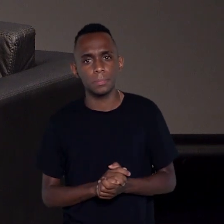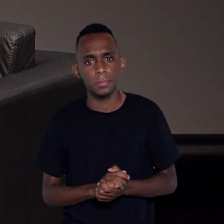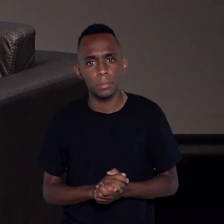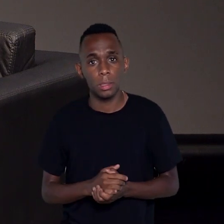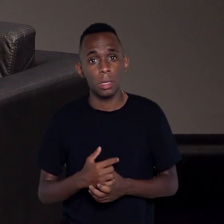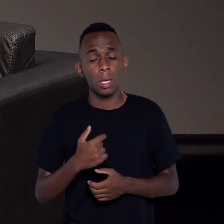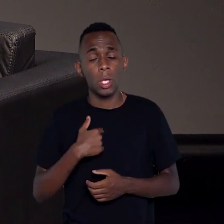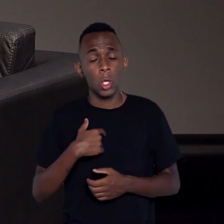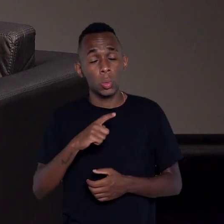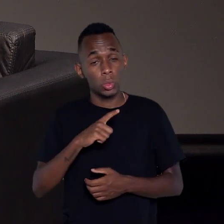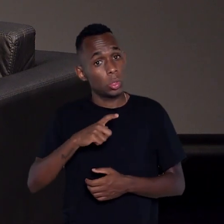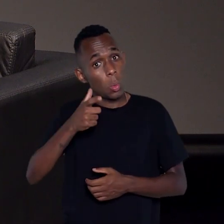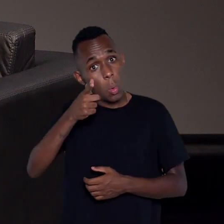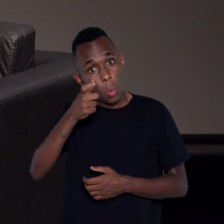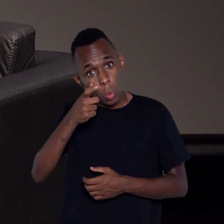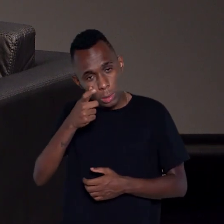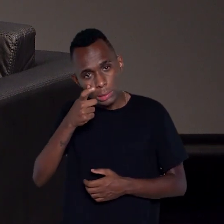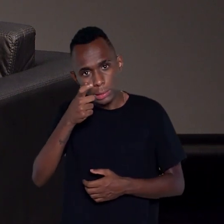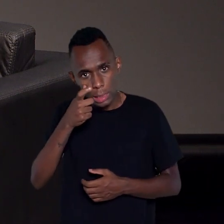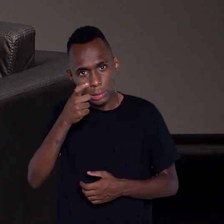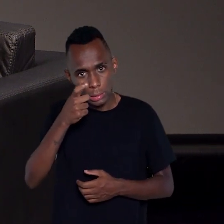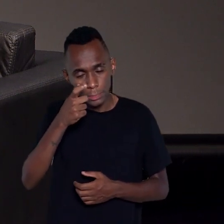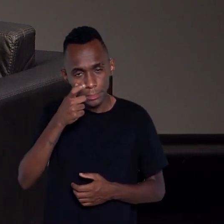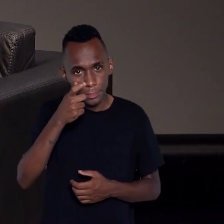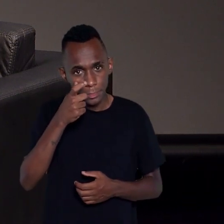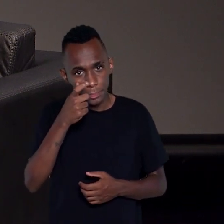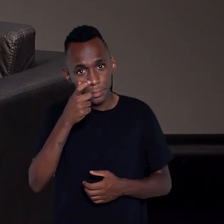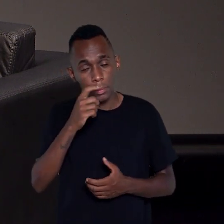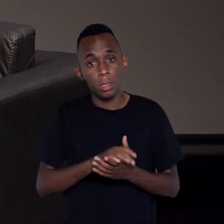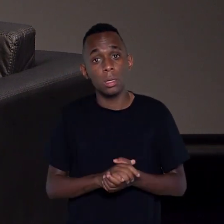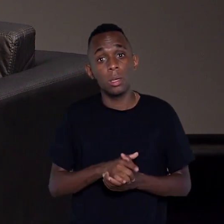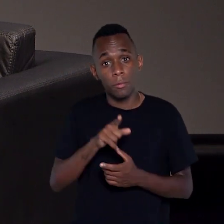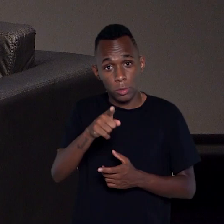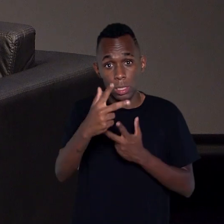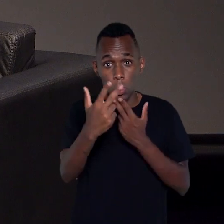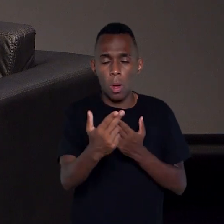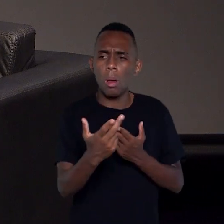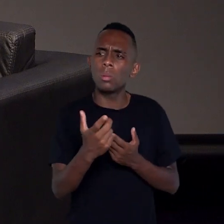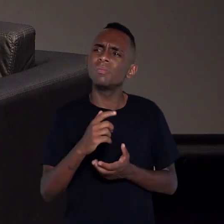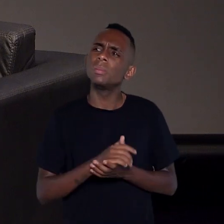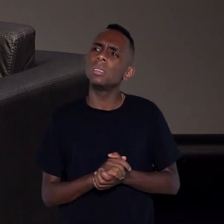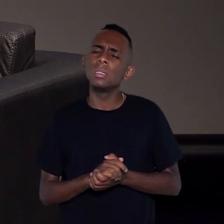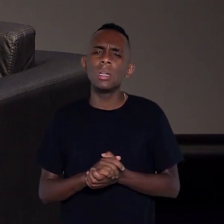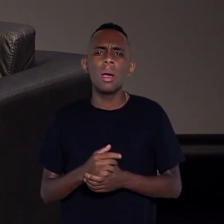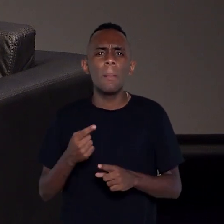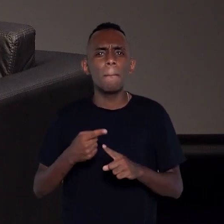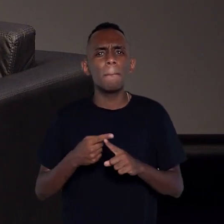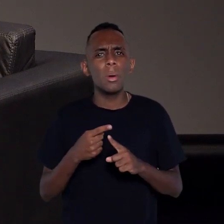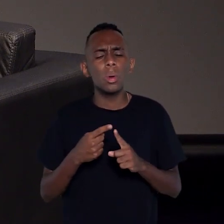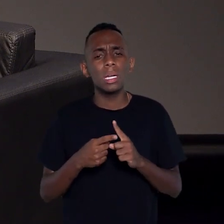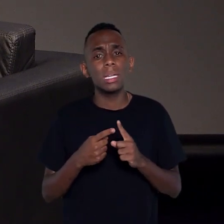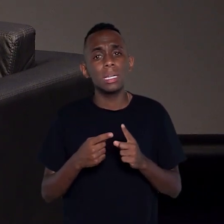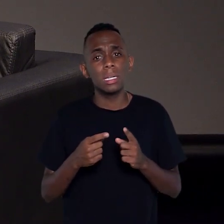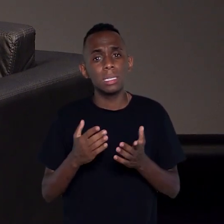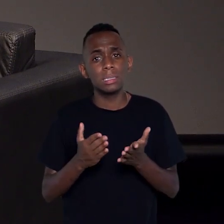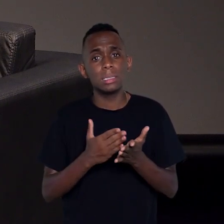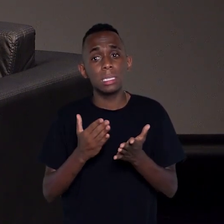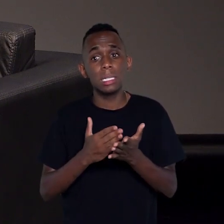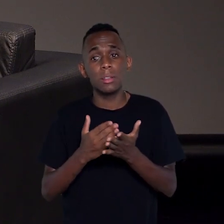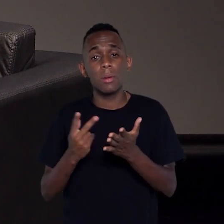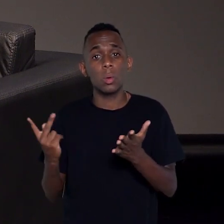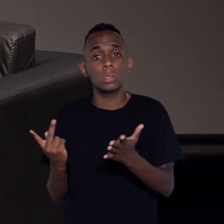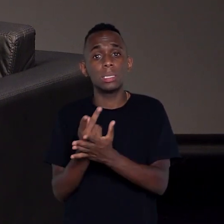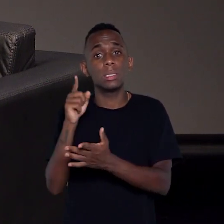eu tinha uma profunda curiosidade, André, né? André, assim como você, de saber por que esse livro aconteceu